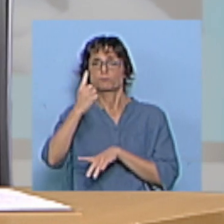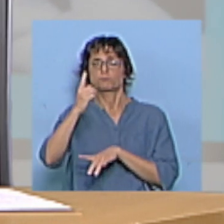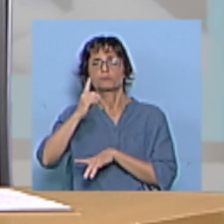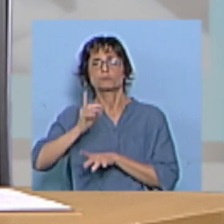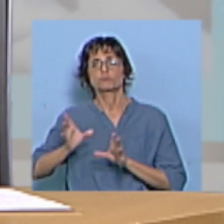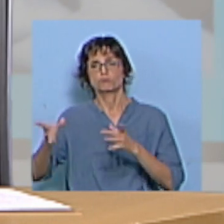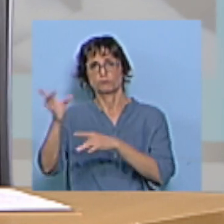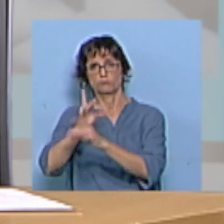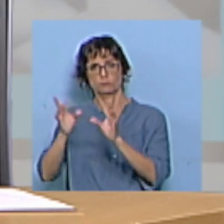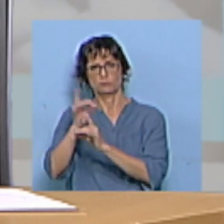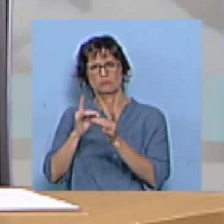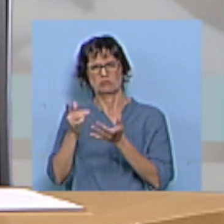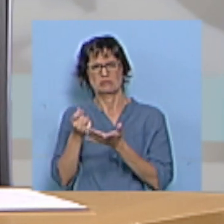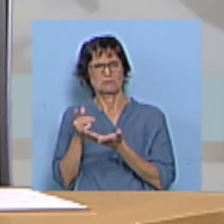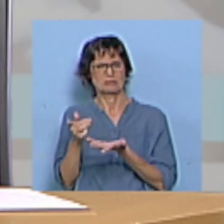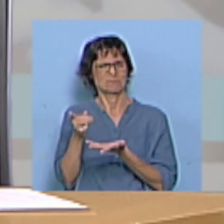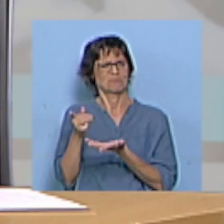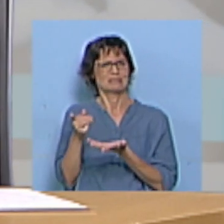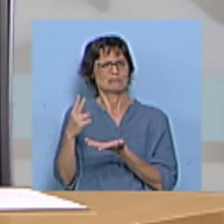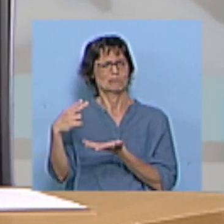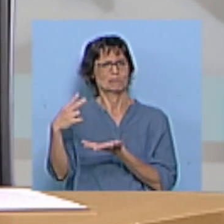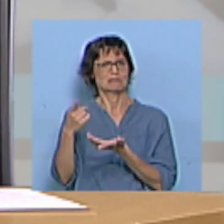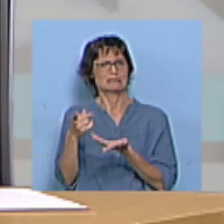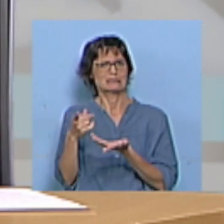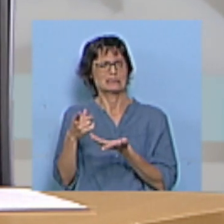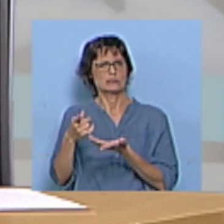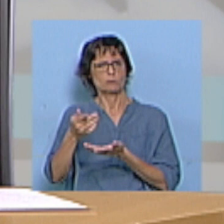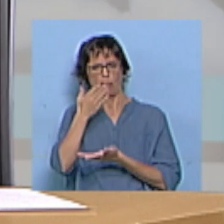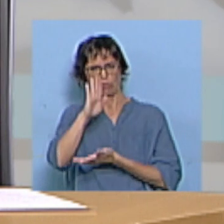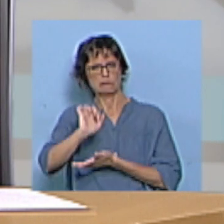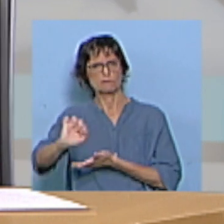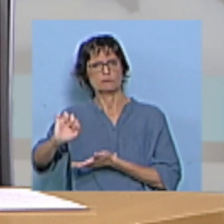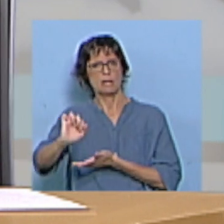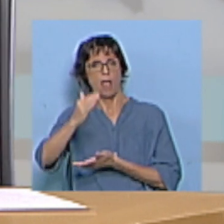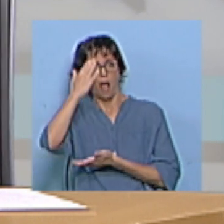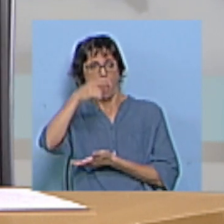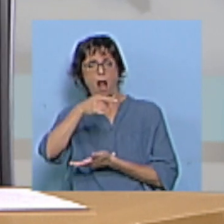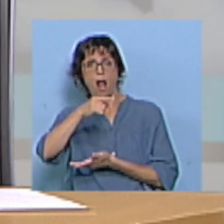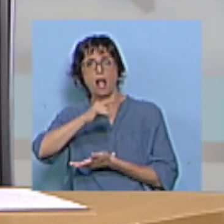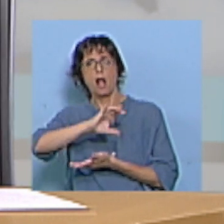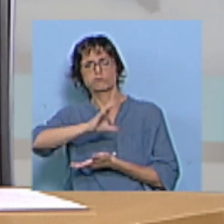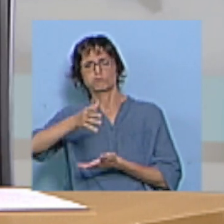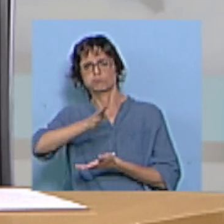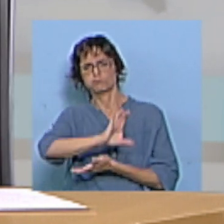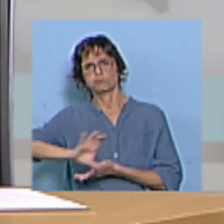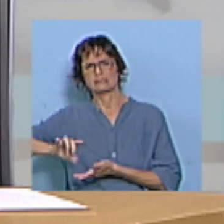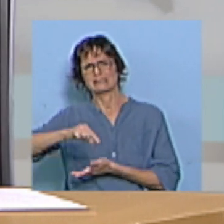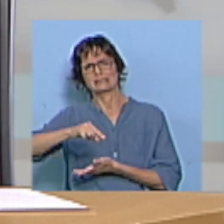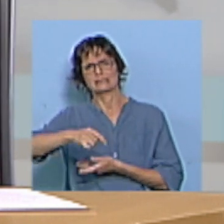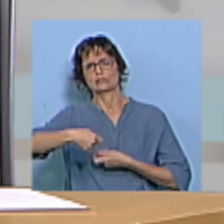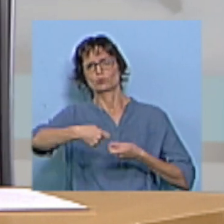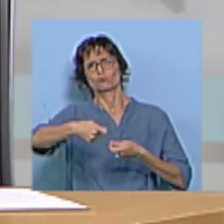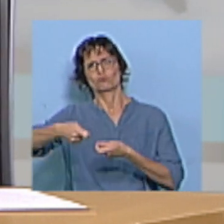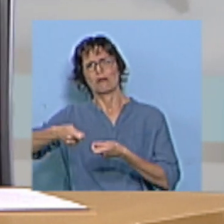bastante antipático e que não mudaram de atitude, ou seja, consideram que os países do Sul são muito dados a gastar mal